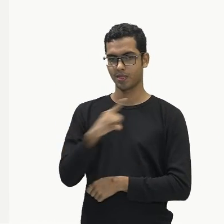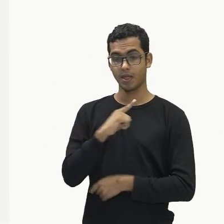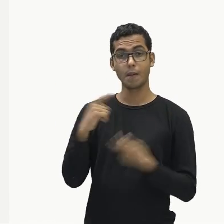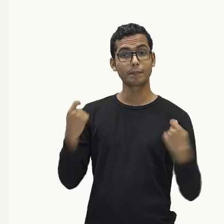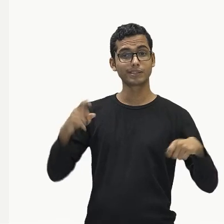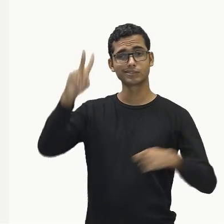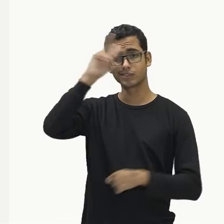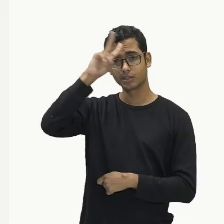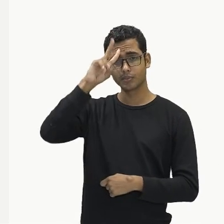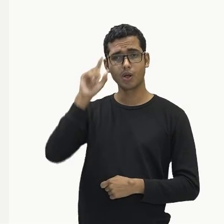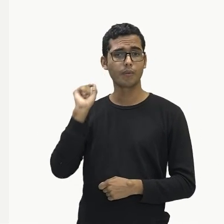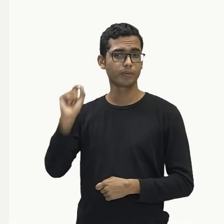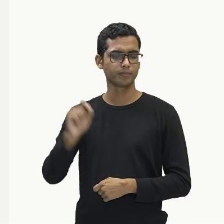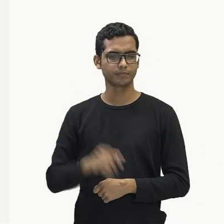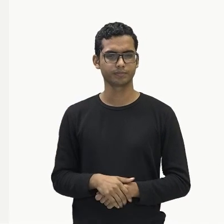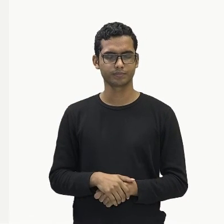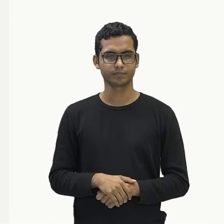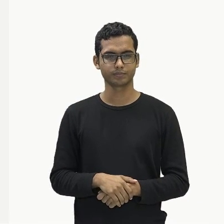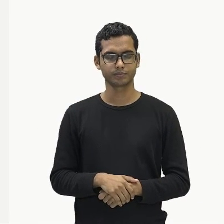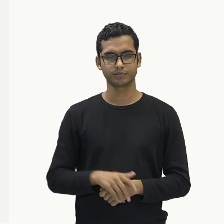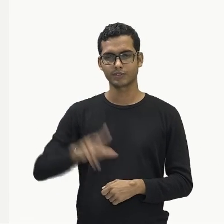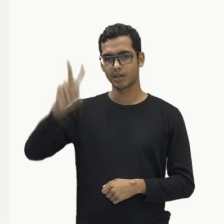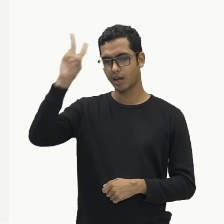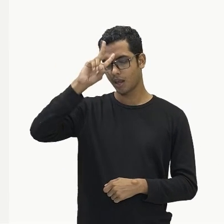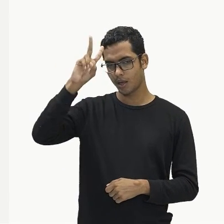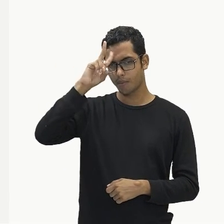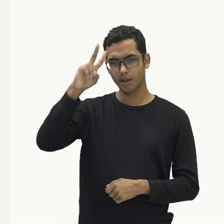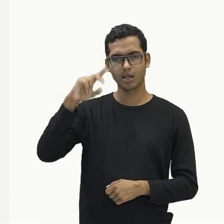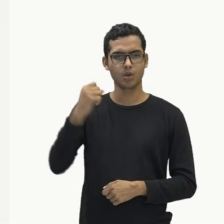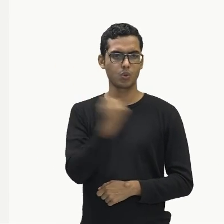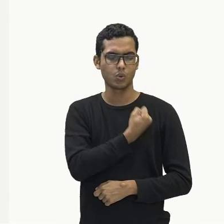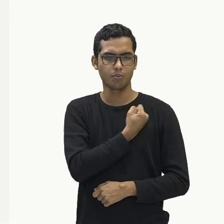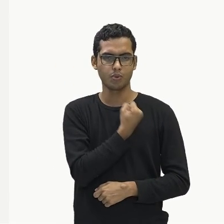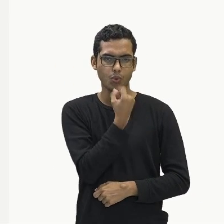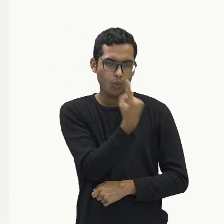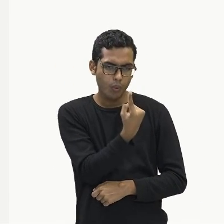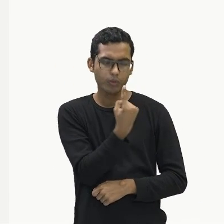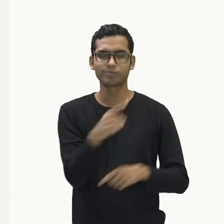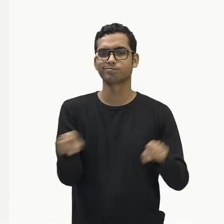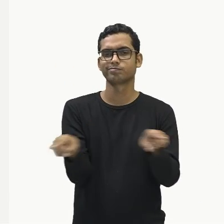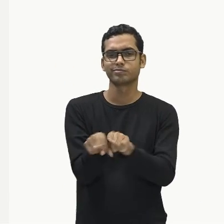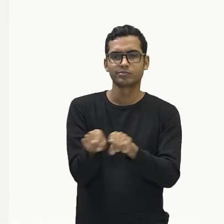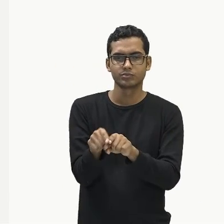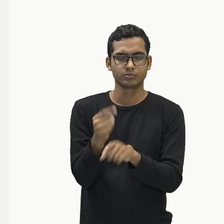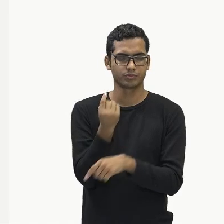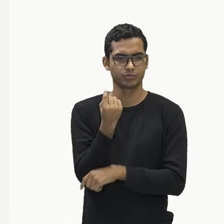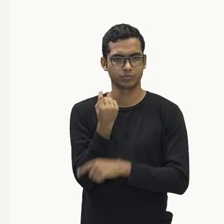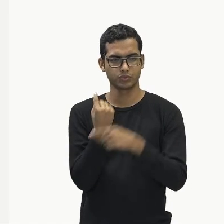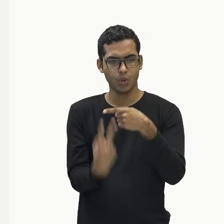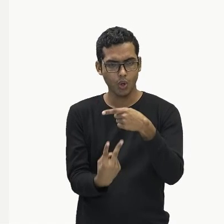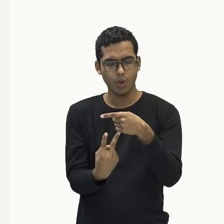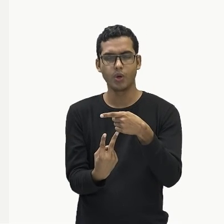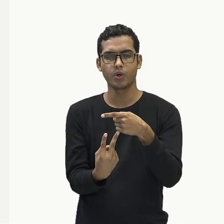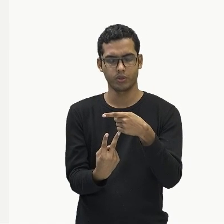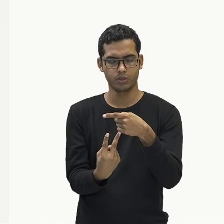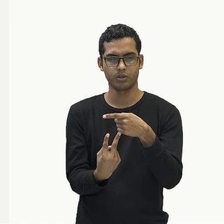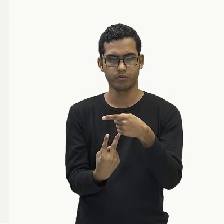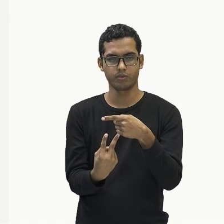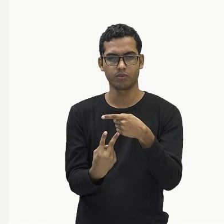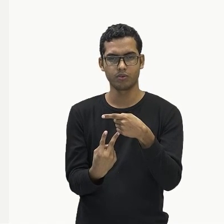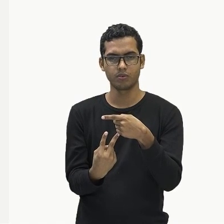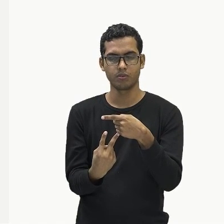o seguinte, que tanto 1 quanto o 2, eles vão ali, ó, obedecer ao